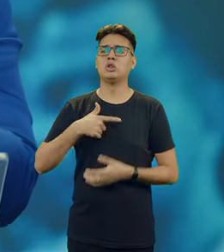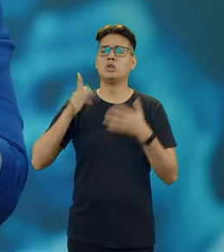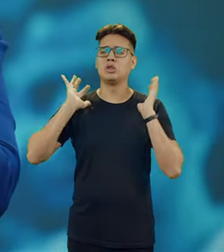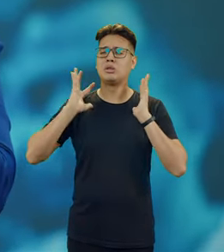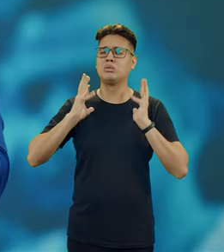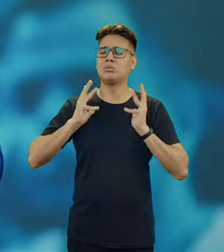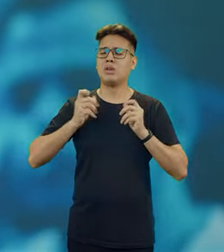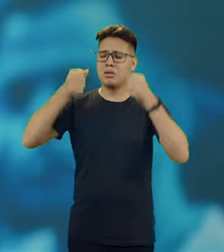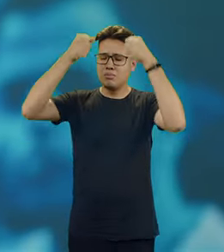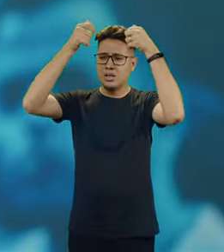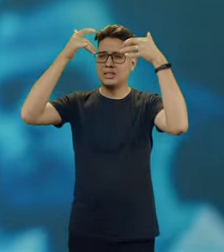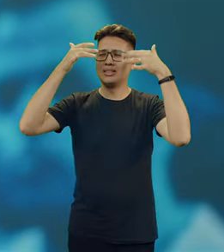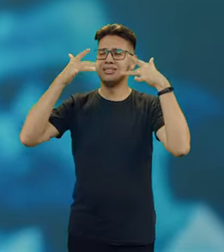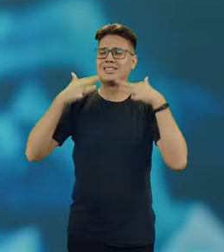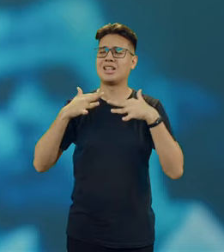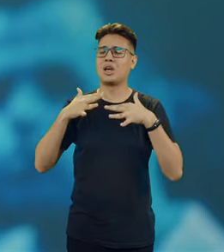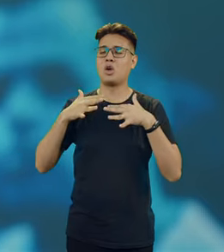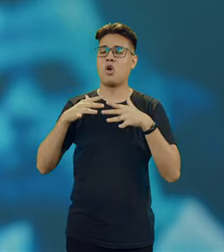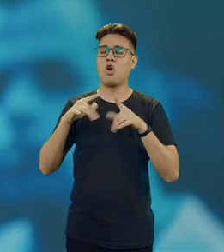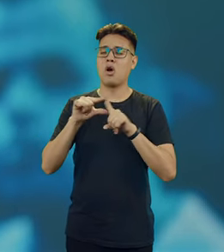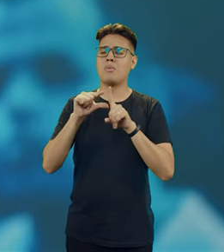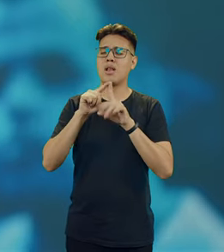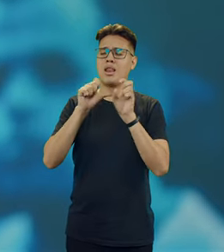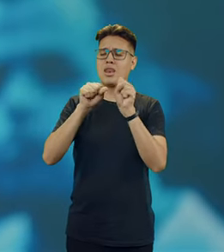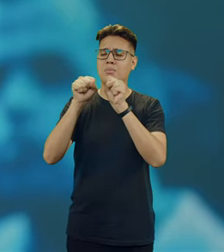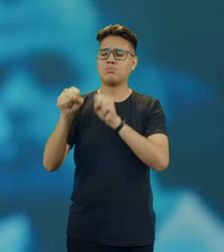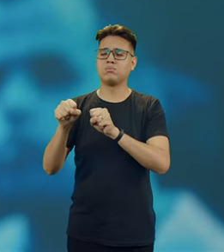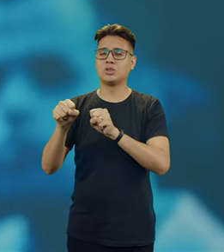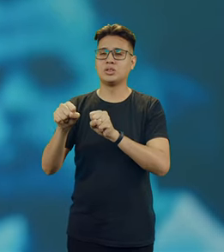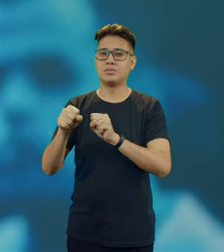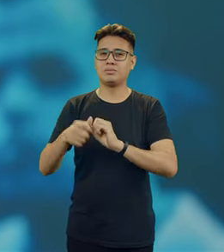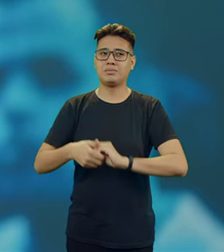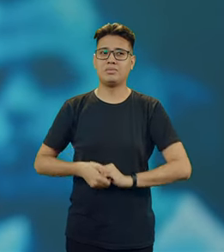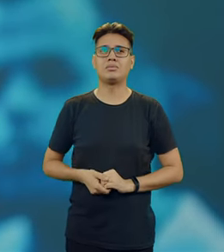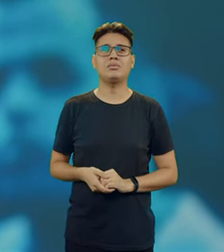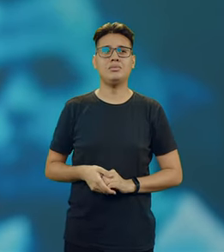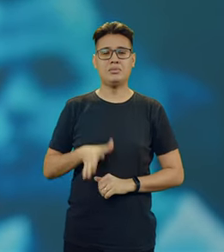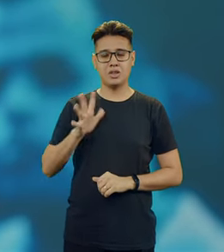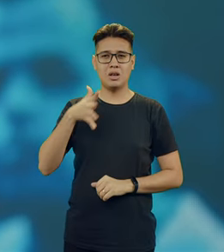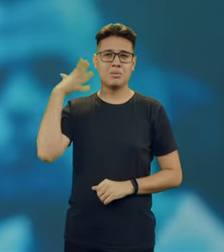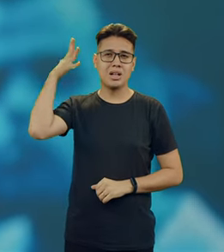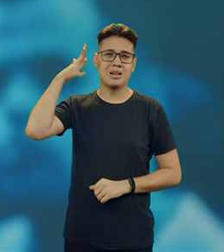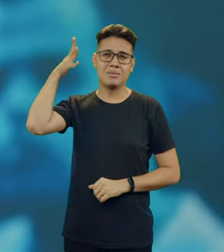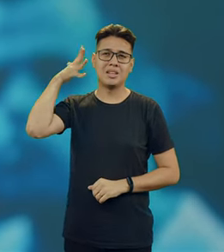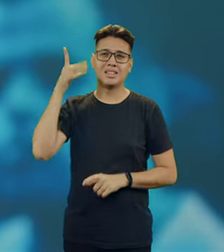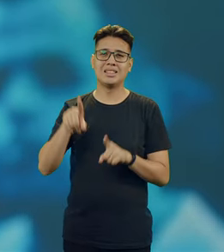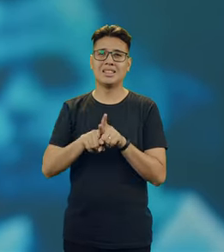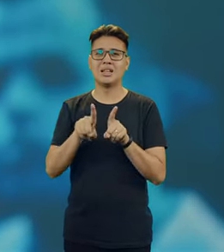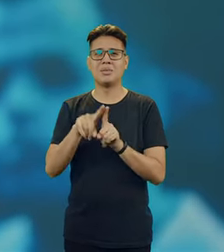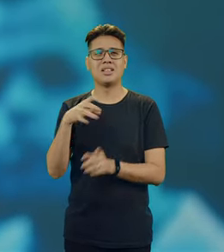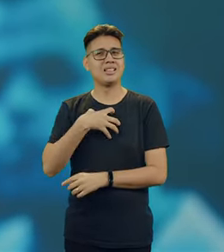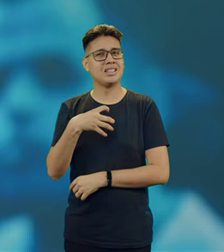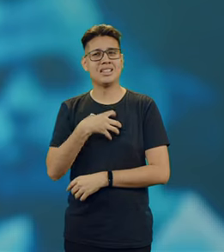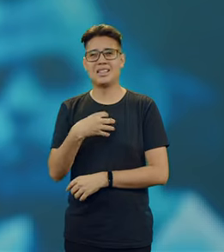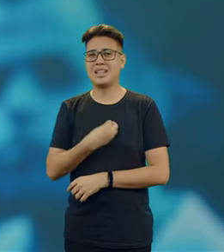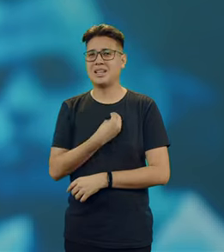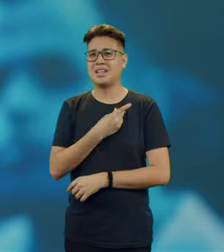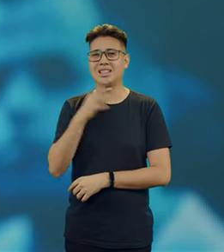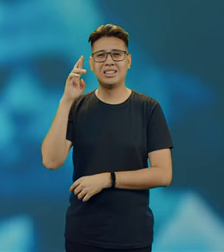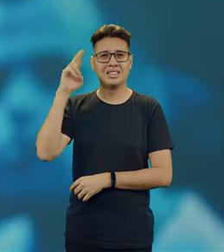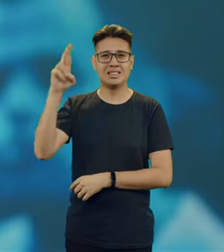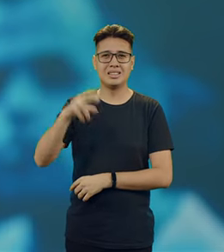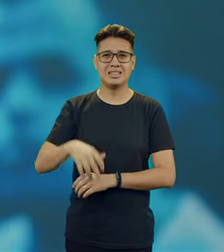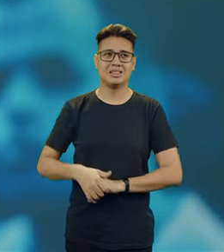impactado aqui, palavra poderosa. Já fui edificado pela palestra também, sentindo a presença de Deus aqui na